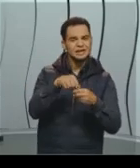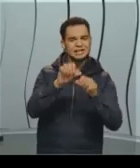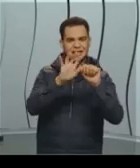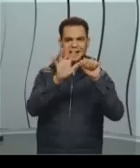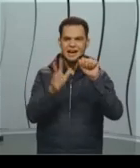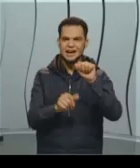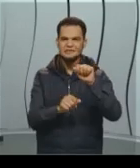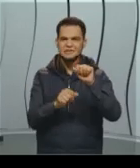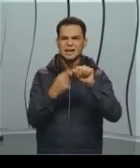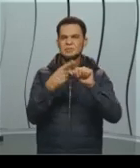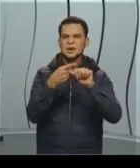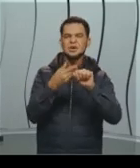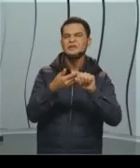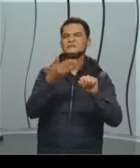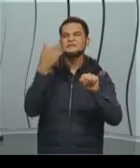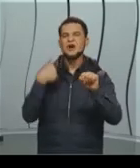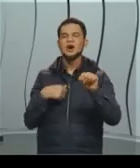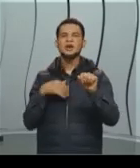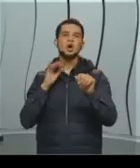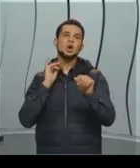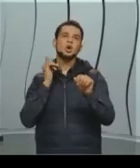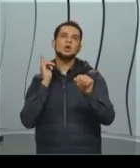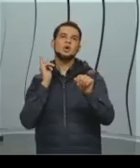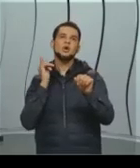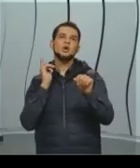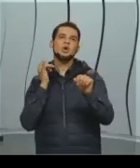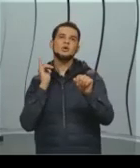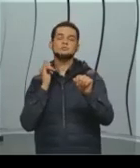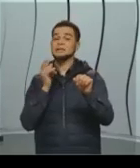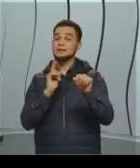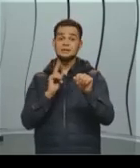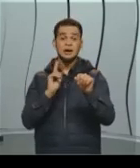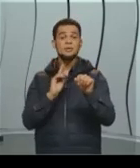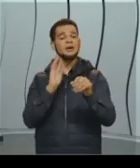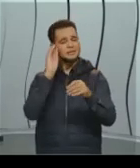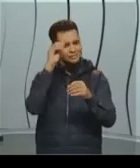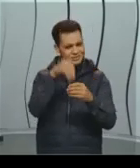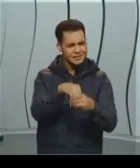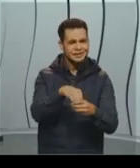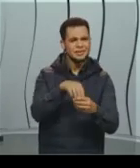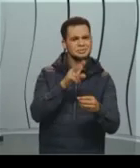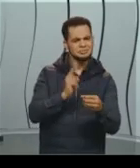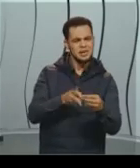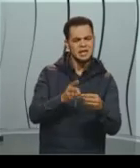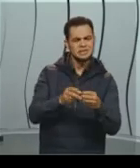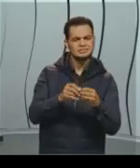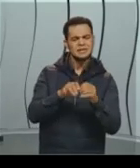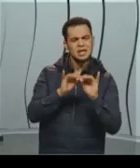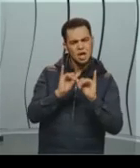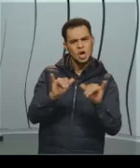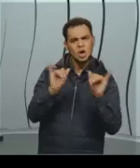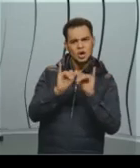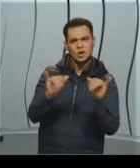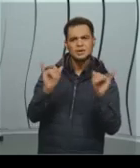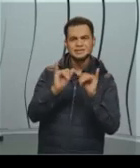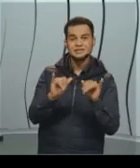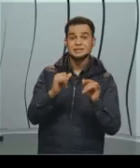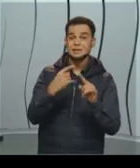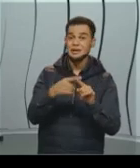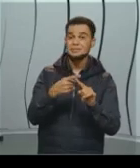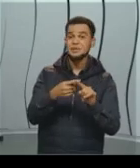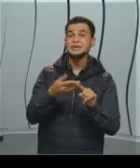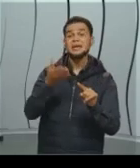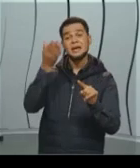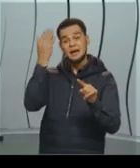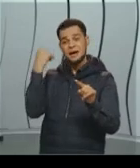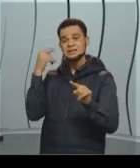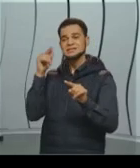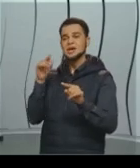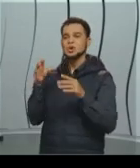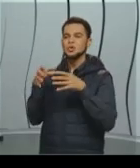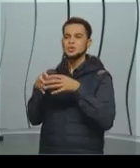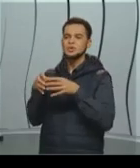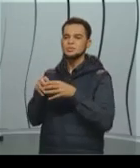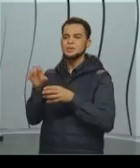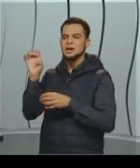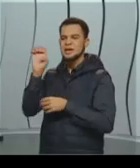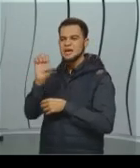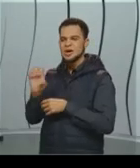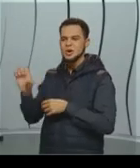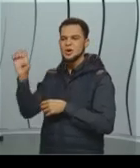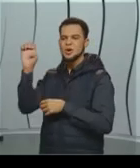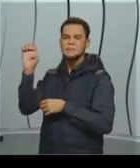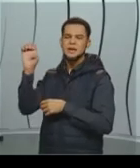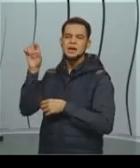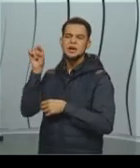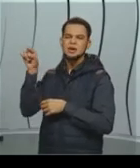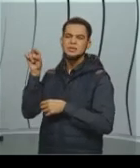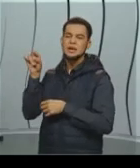muito tempo contou-se a história da África a partir da visão do europeu. Então o que nós tínhamos eram relatos, né, registros